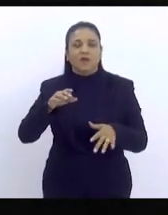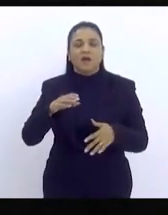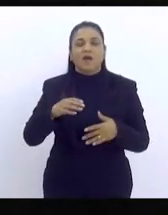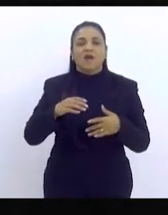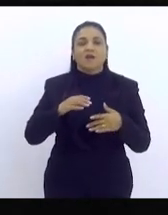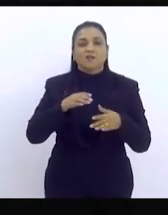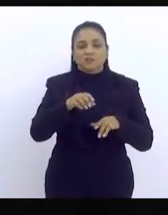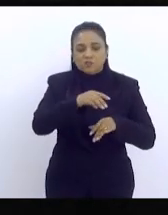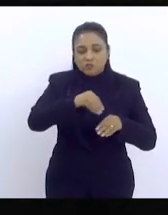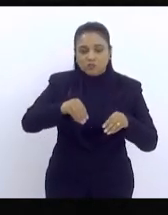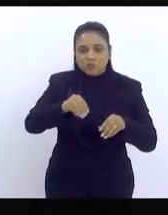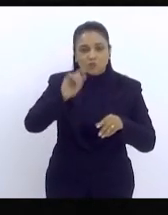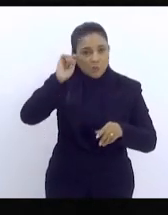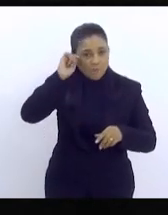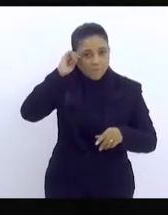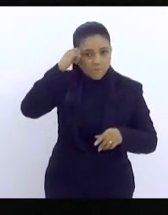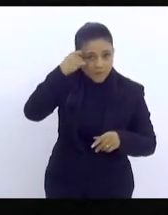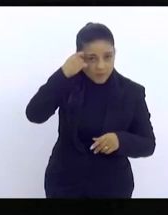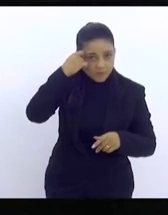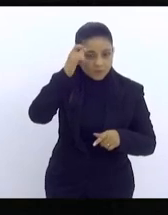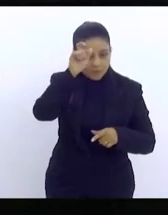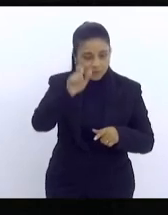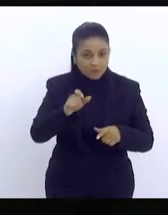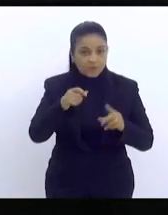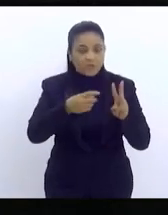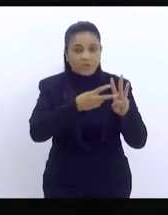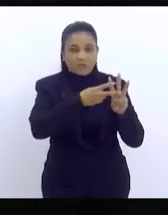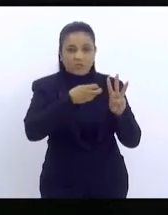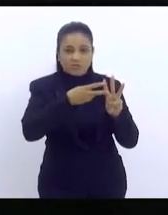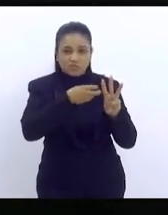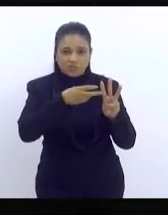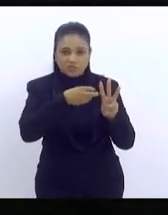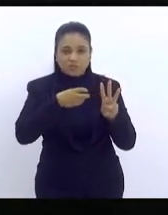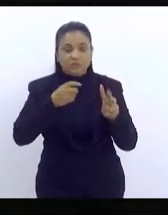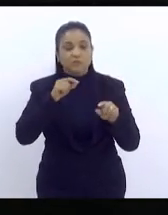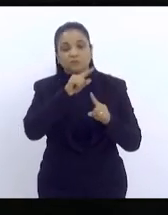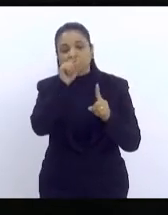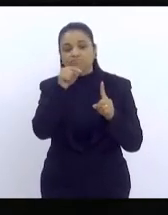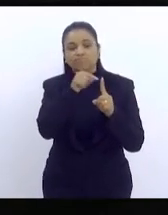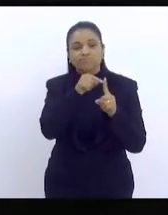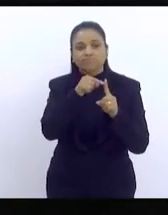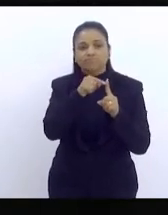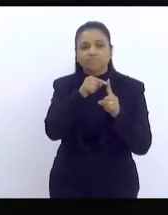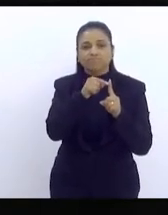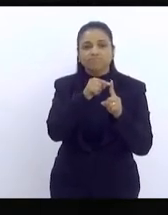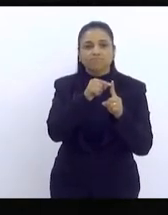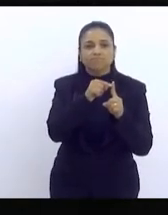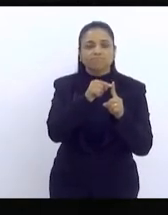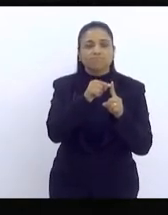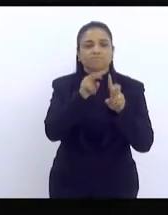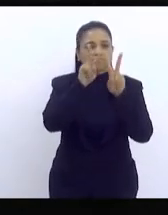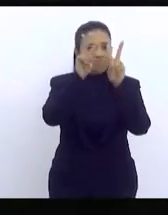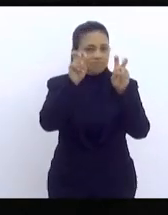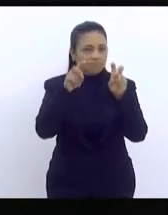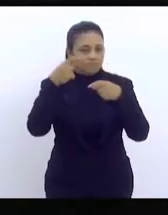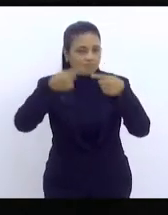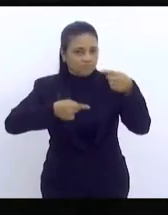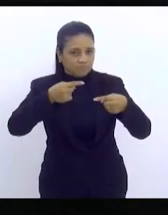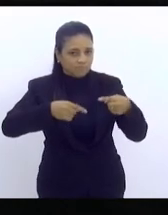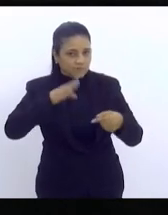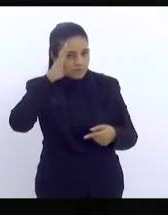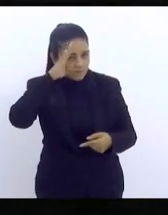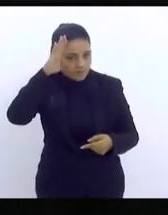é um movimento que Visa a discussão de reparação a discussão acadêmica